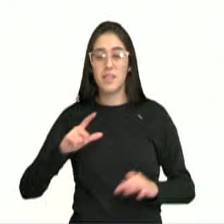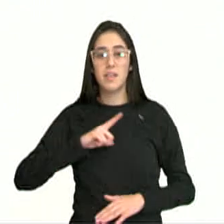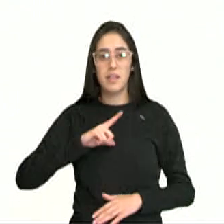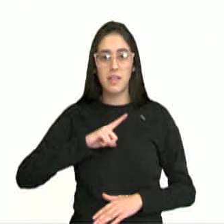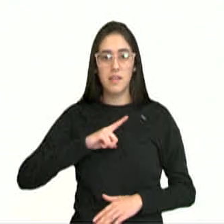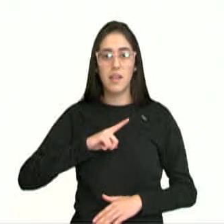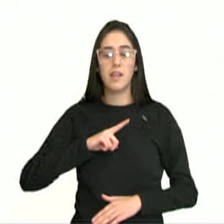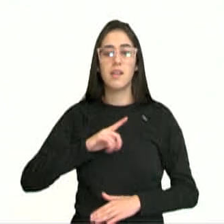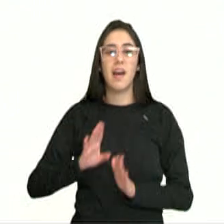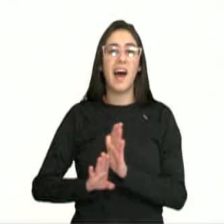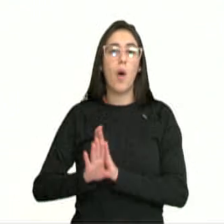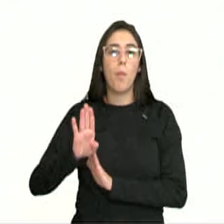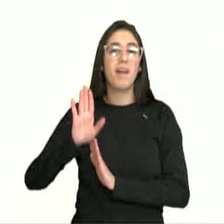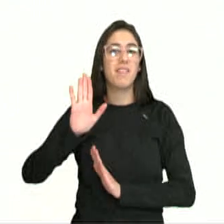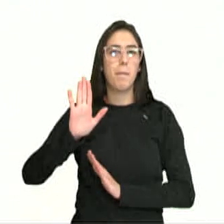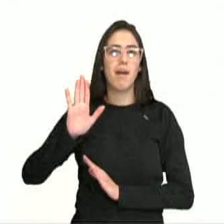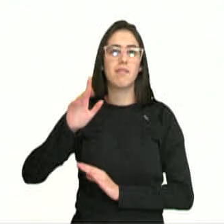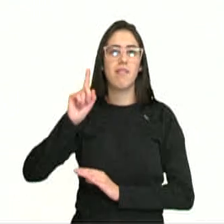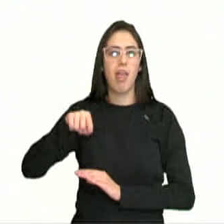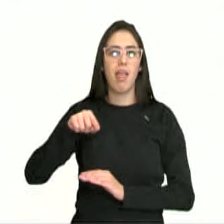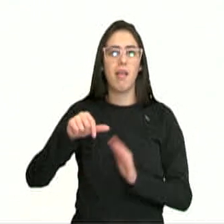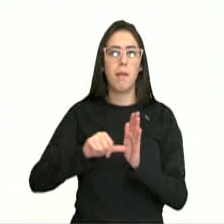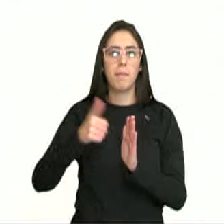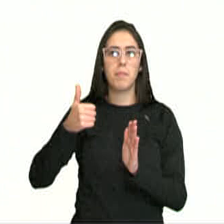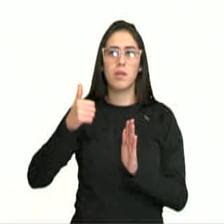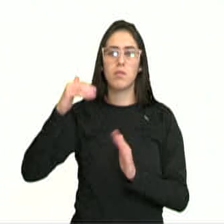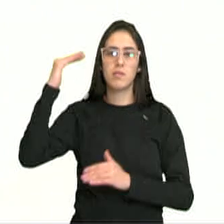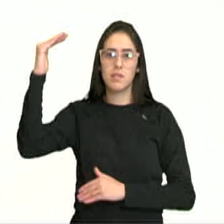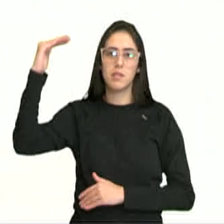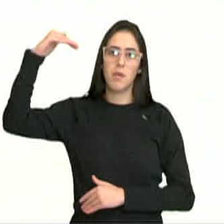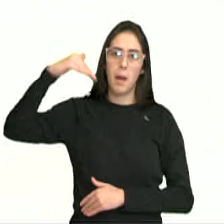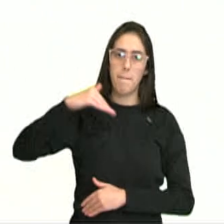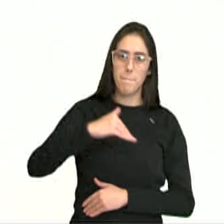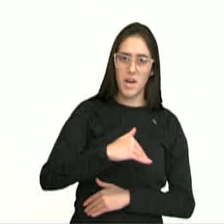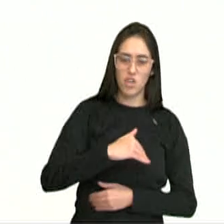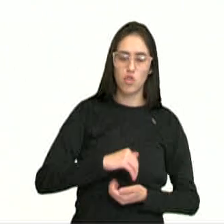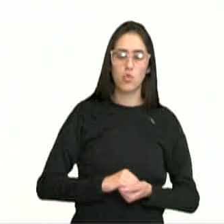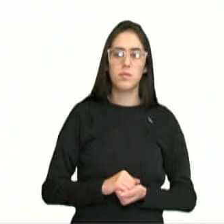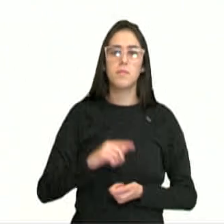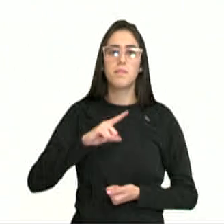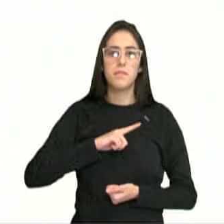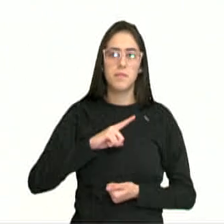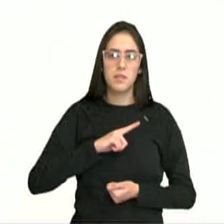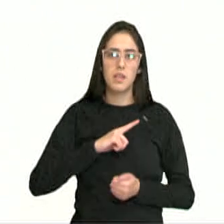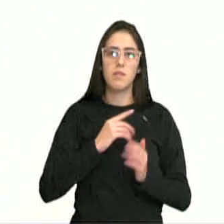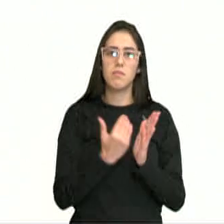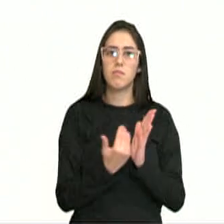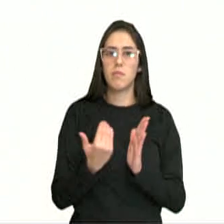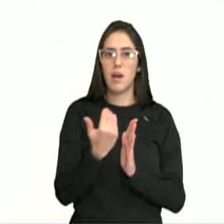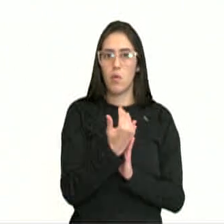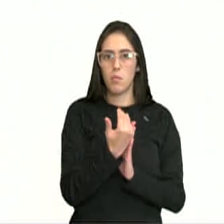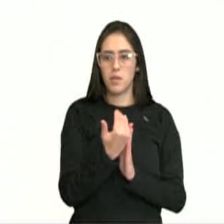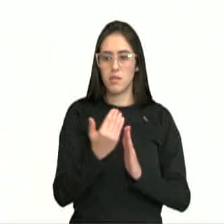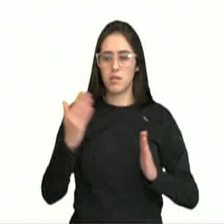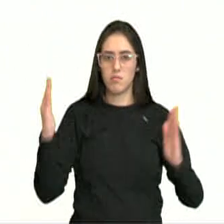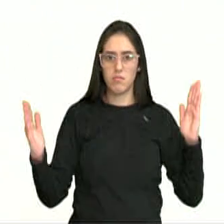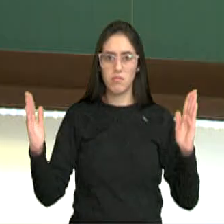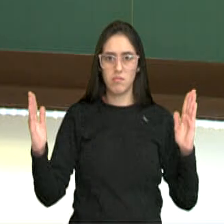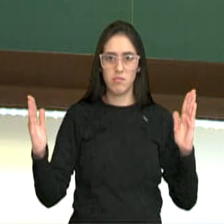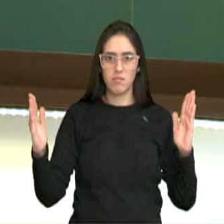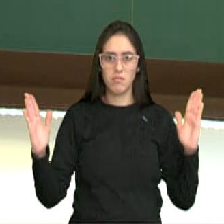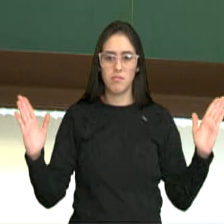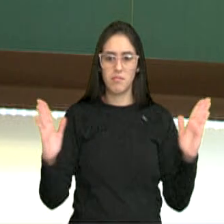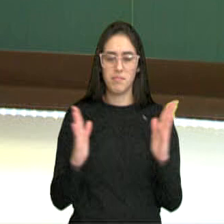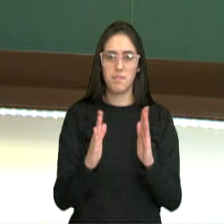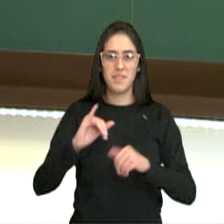e nas demais famílias de cima para baixo. E no período aumenta das extremidades para o centro. Então aqui nessas